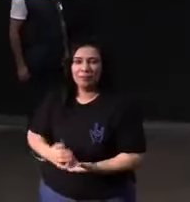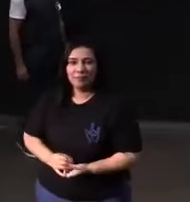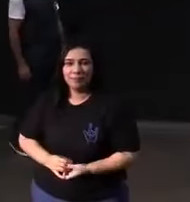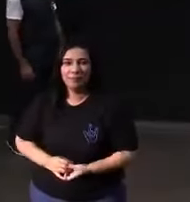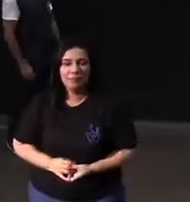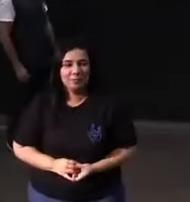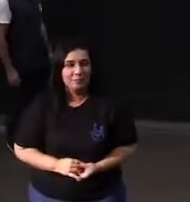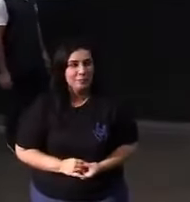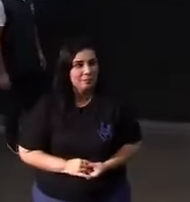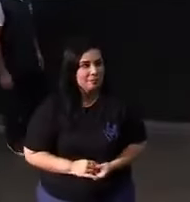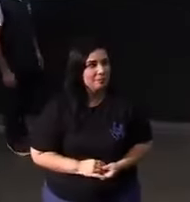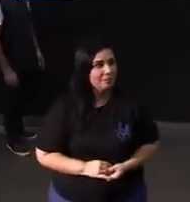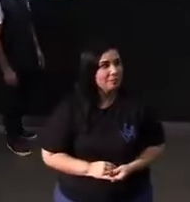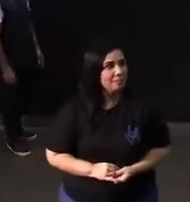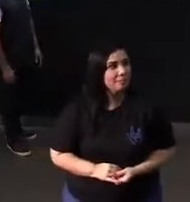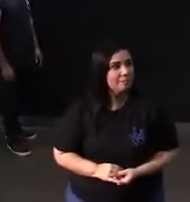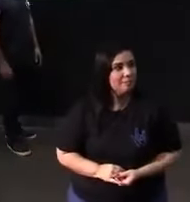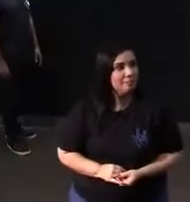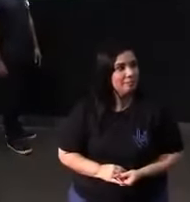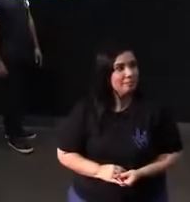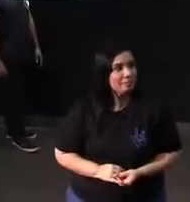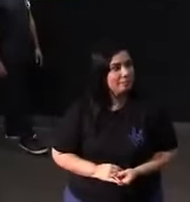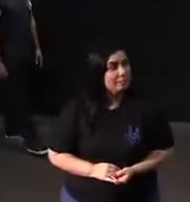Saia do seu lugar.